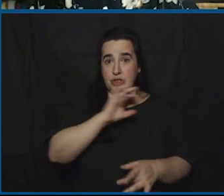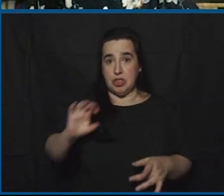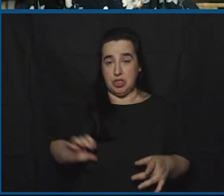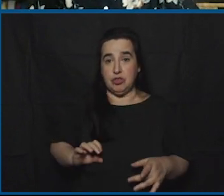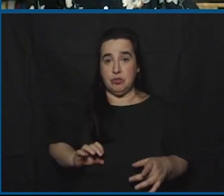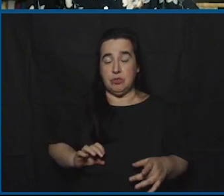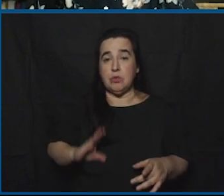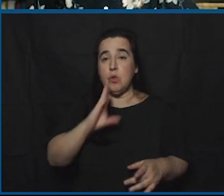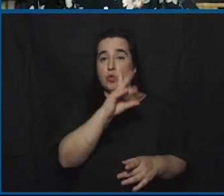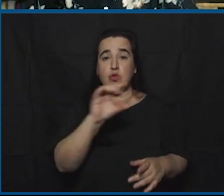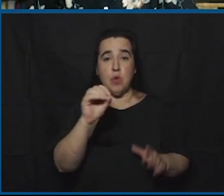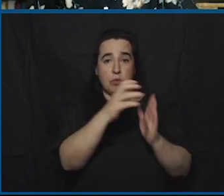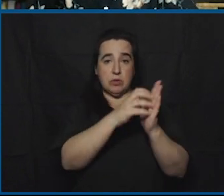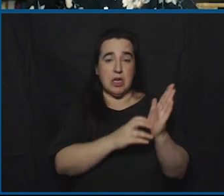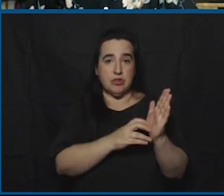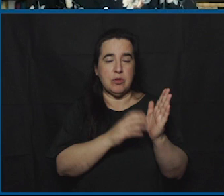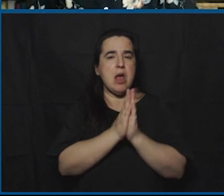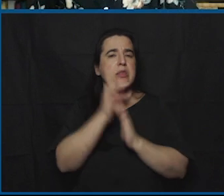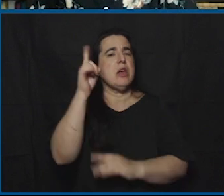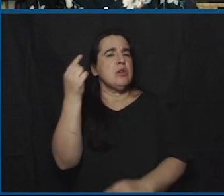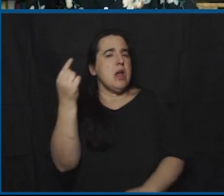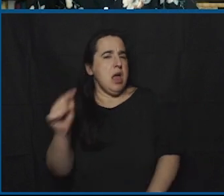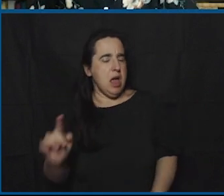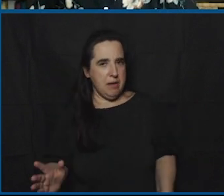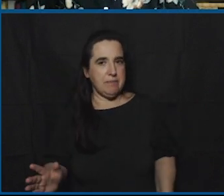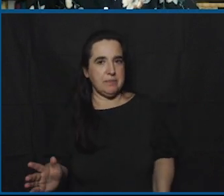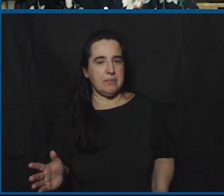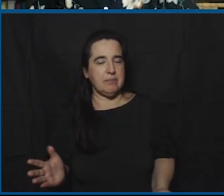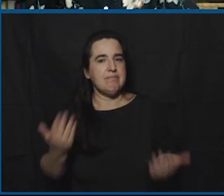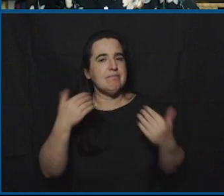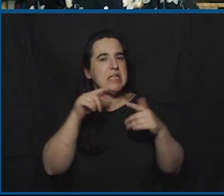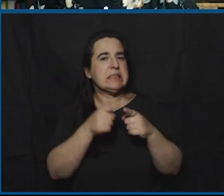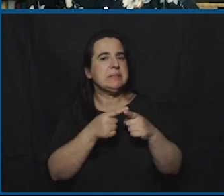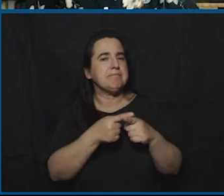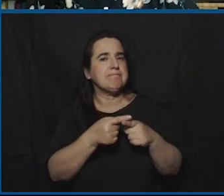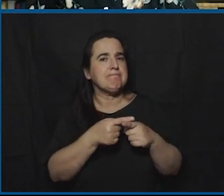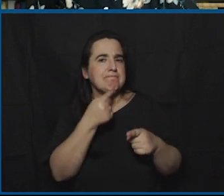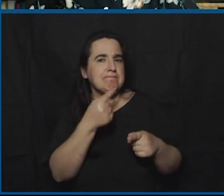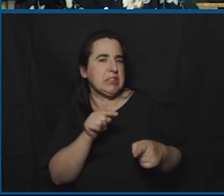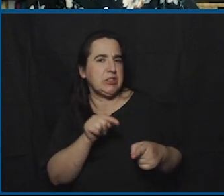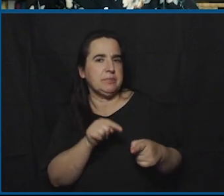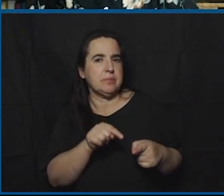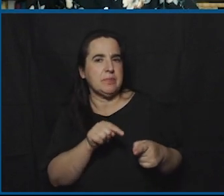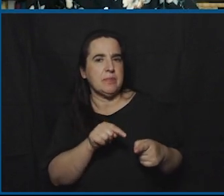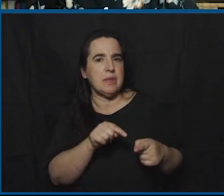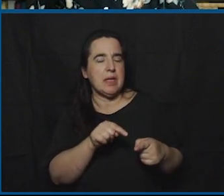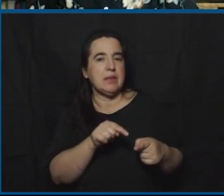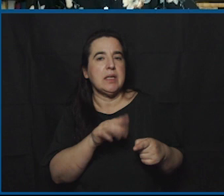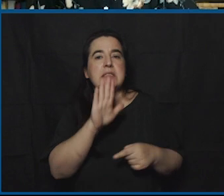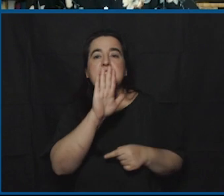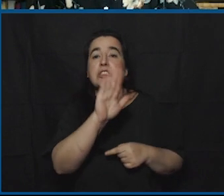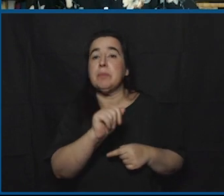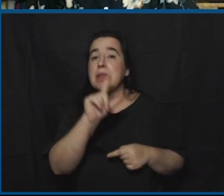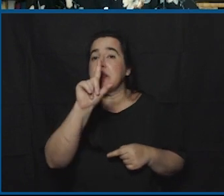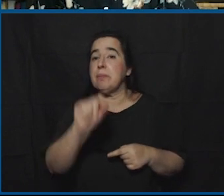citação do apóstolo João, era Deus. Mas é interessante que aqui diz que ele é